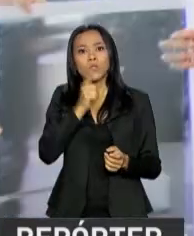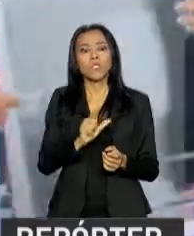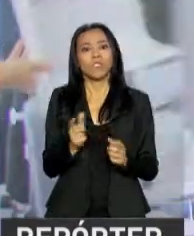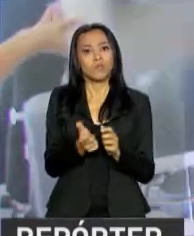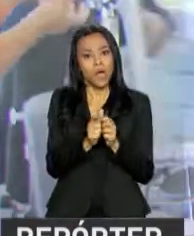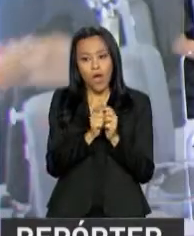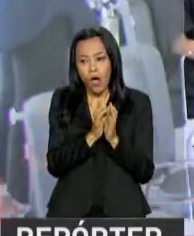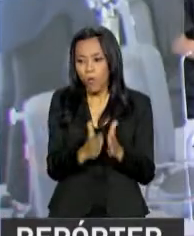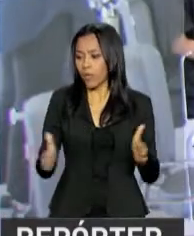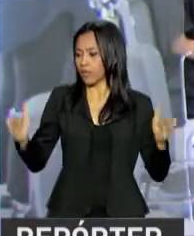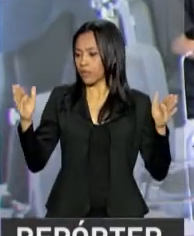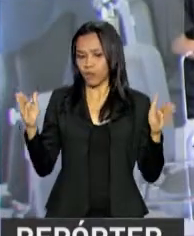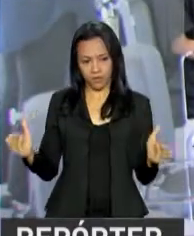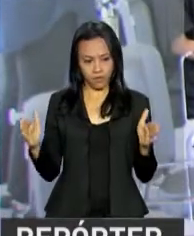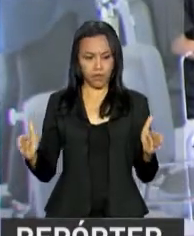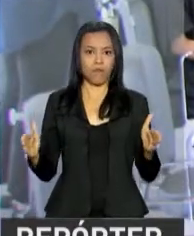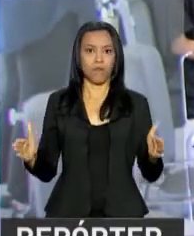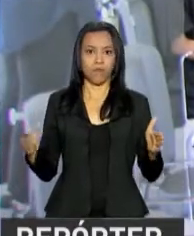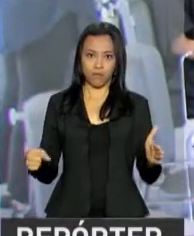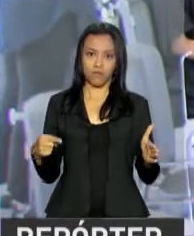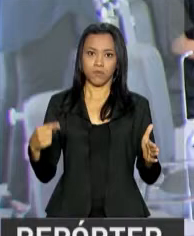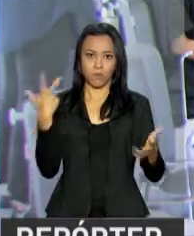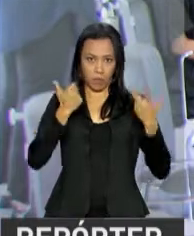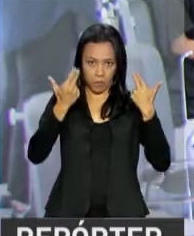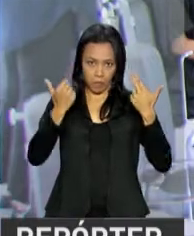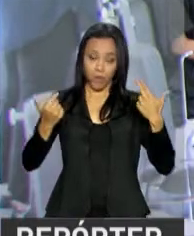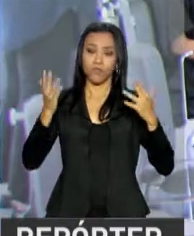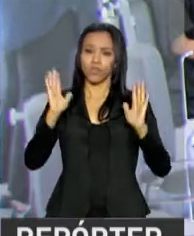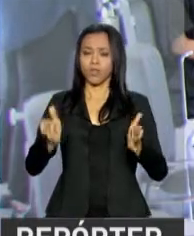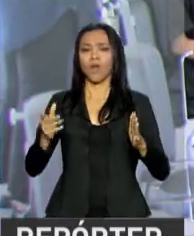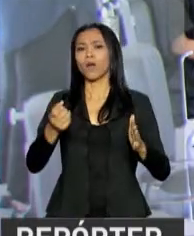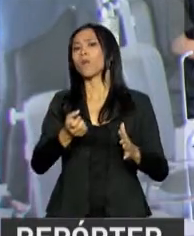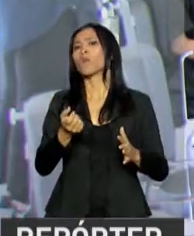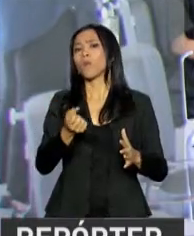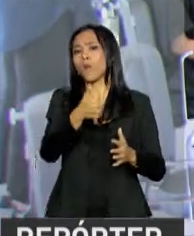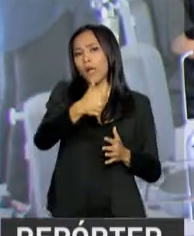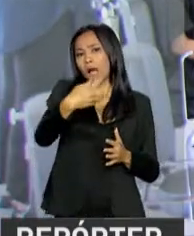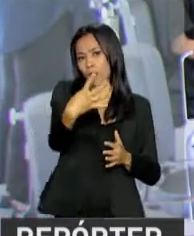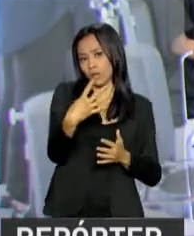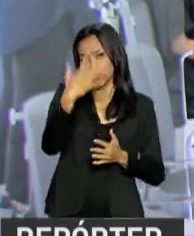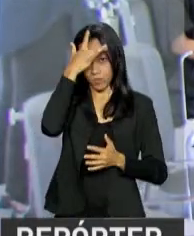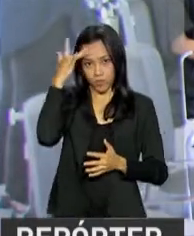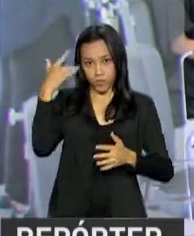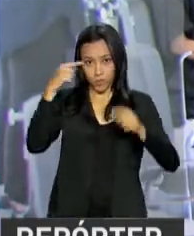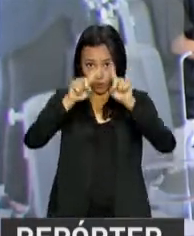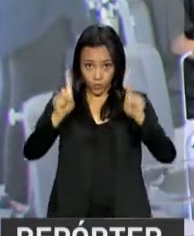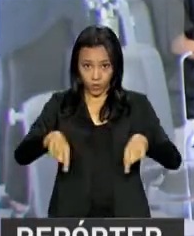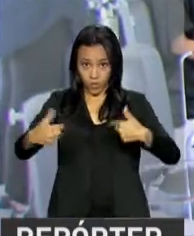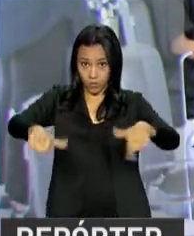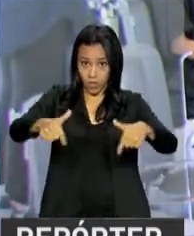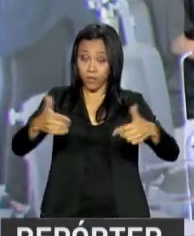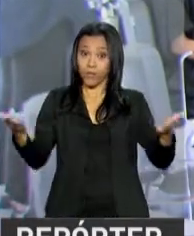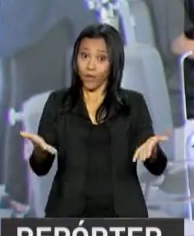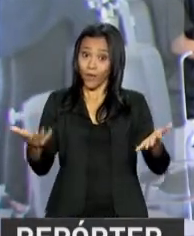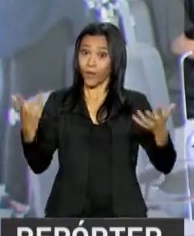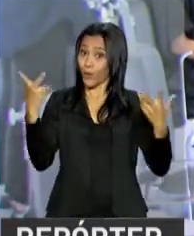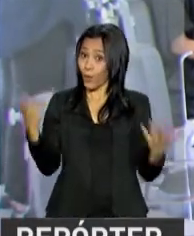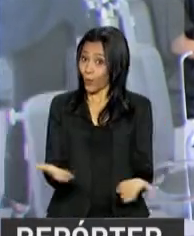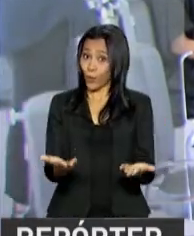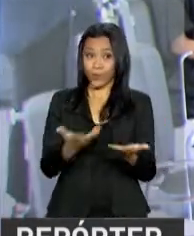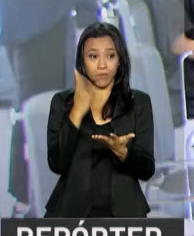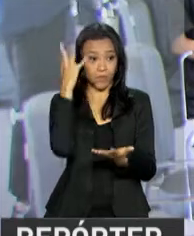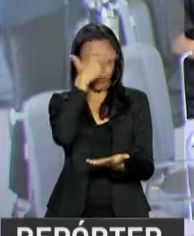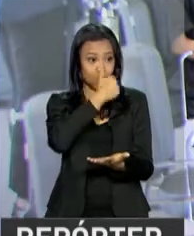esse espaço pegamos um espaço maior já passamos a ter 14 funcionários e agora vamos com esse espaço maravilhoso